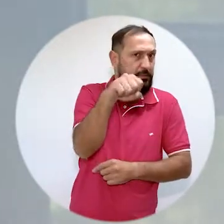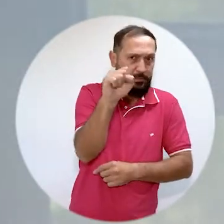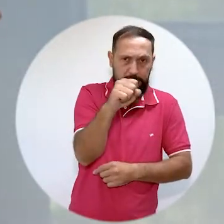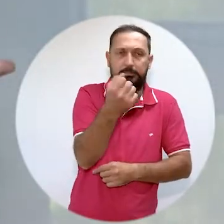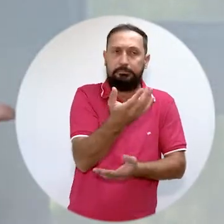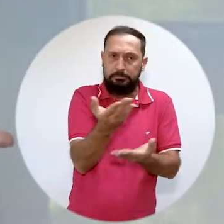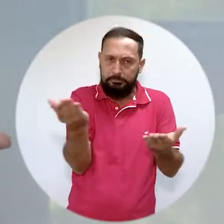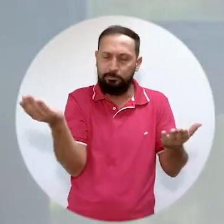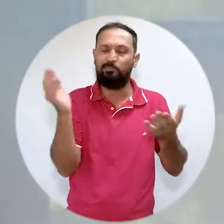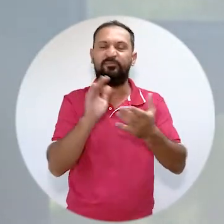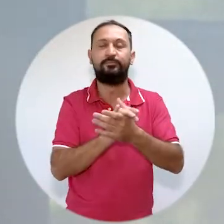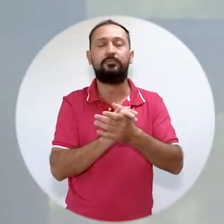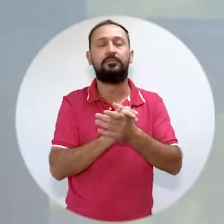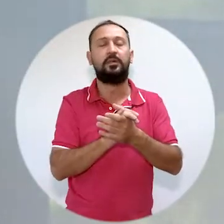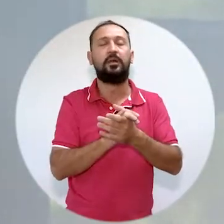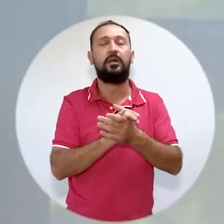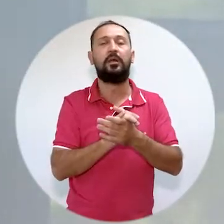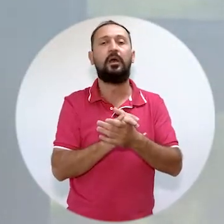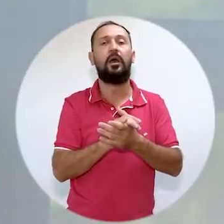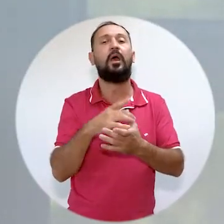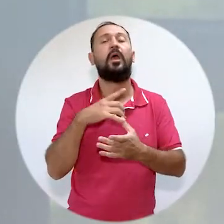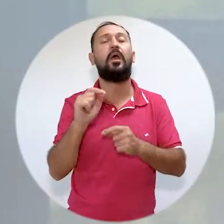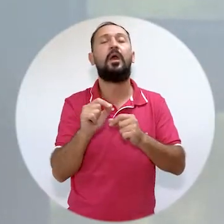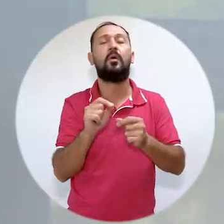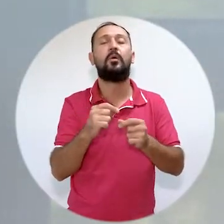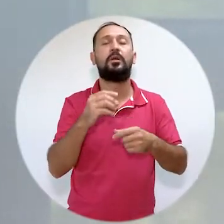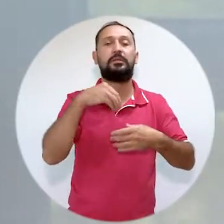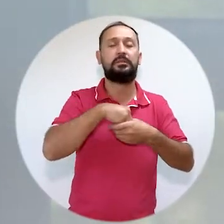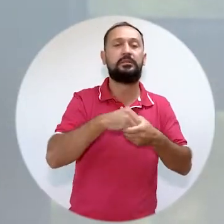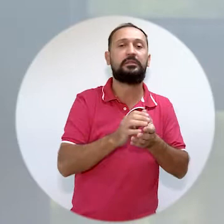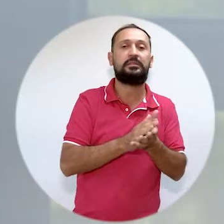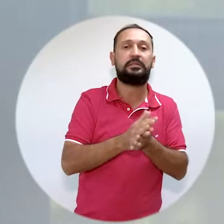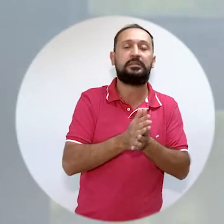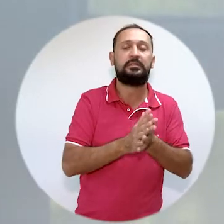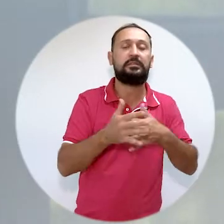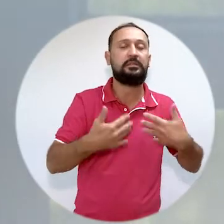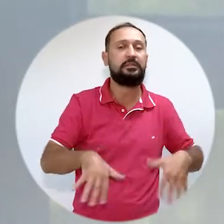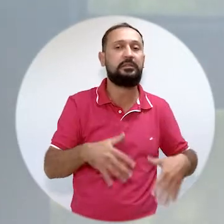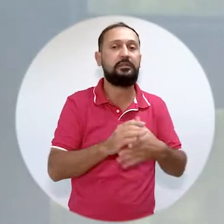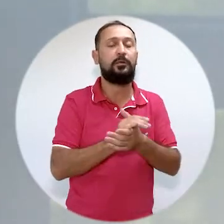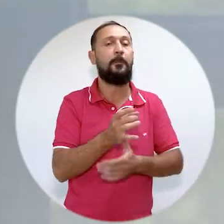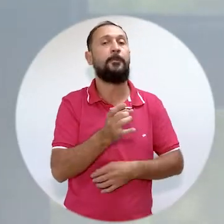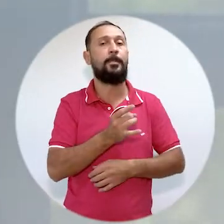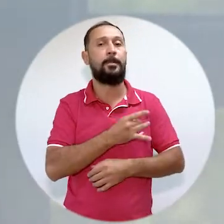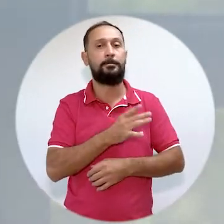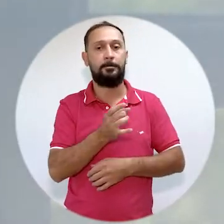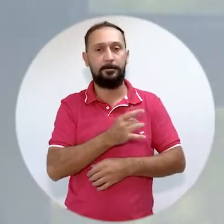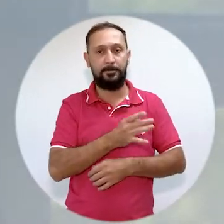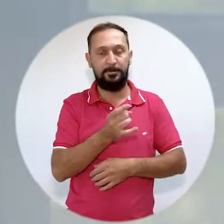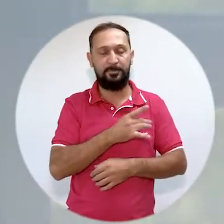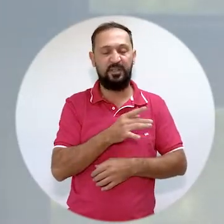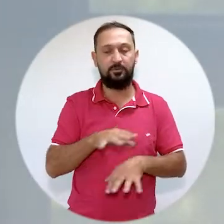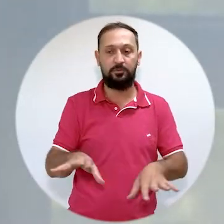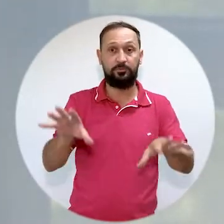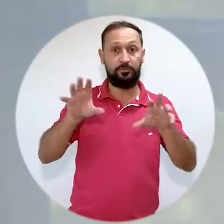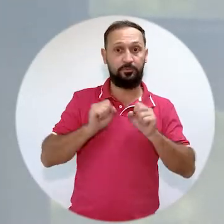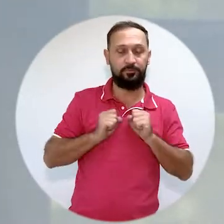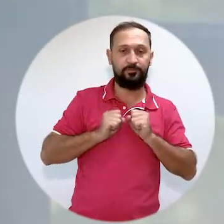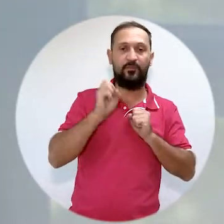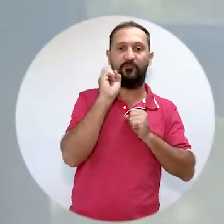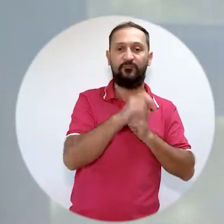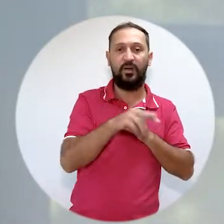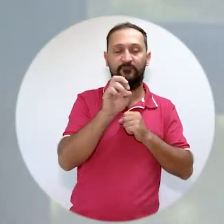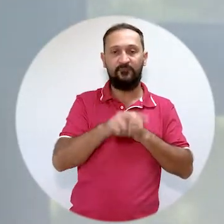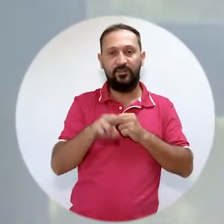ainda estão por aí, né? Então, é lidar com a ansiedade da nova rotina, o medo de pegar